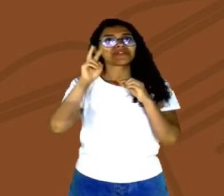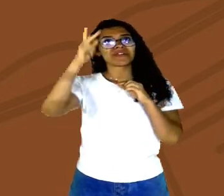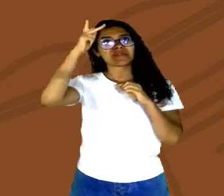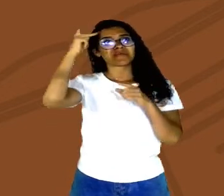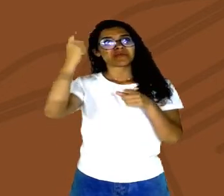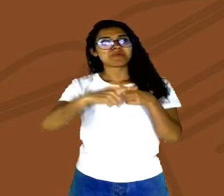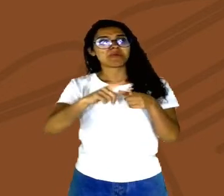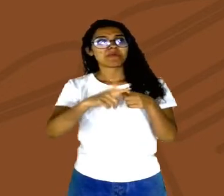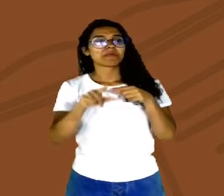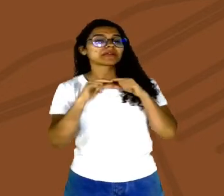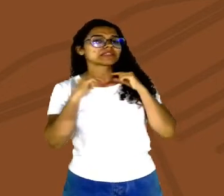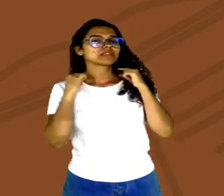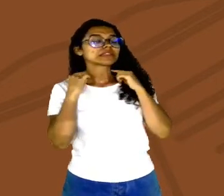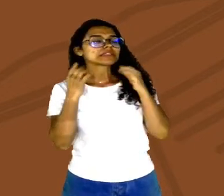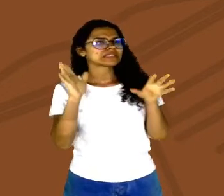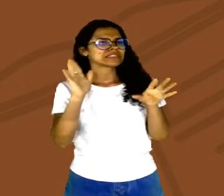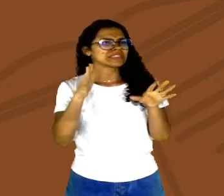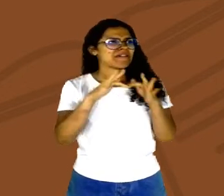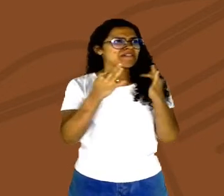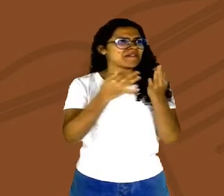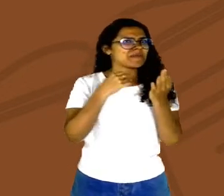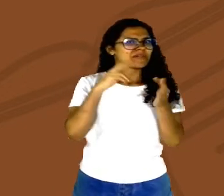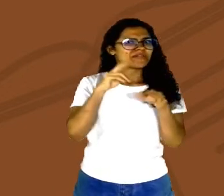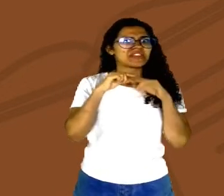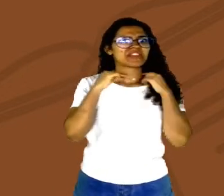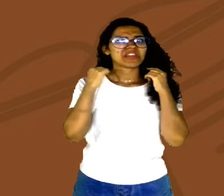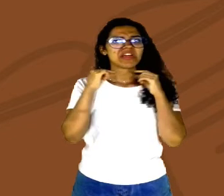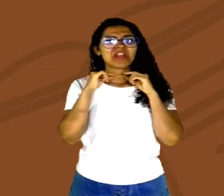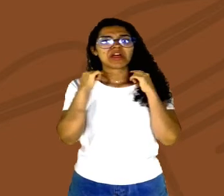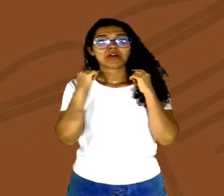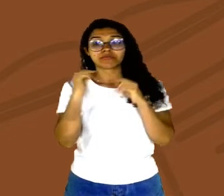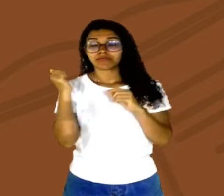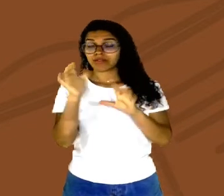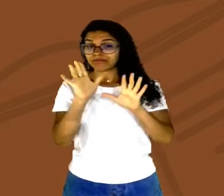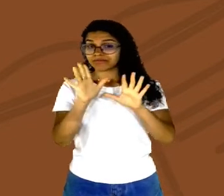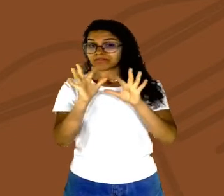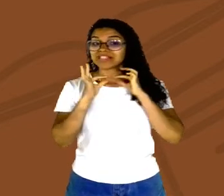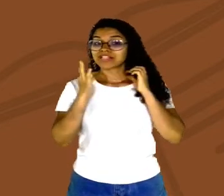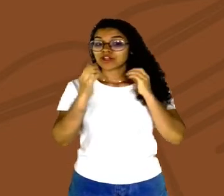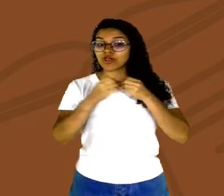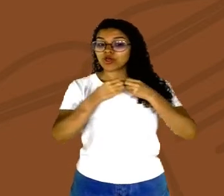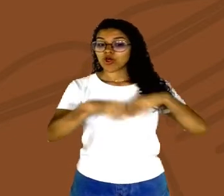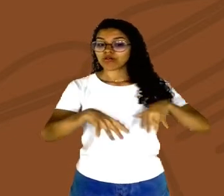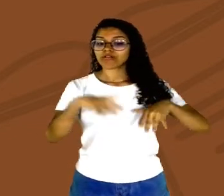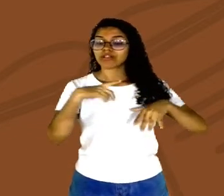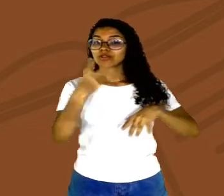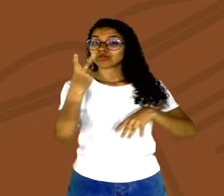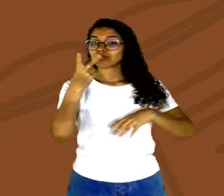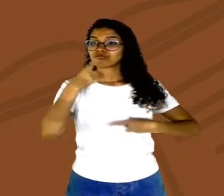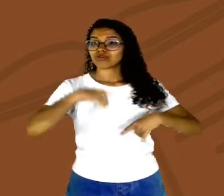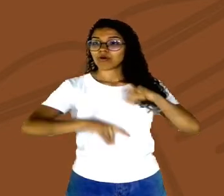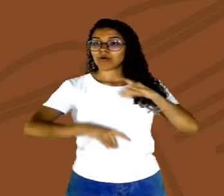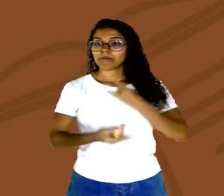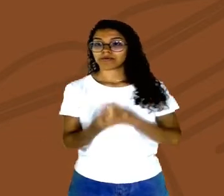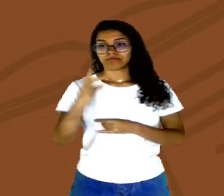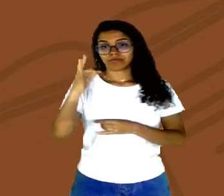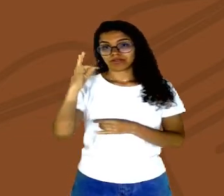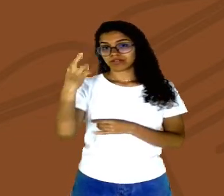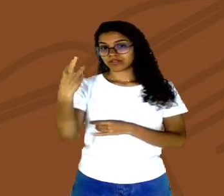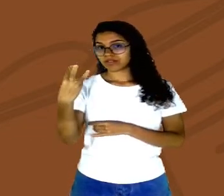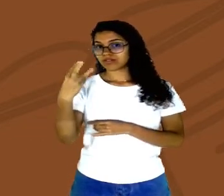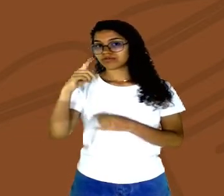tireoide. Está com problema de tireoide. Tireoide é uma glândula que produz dois hormônios, T3 e